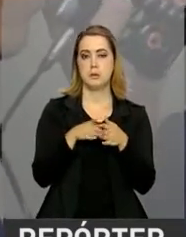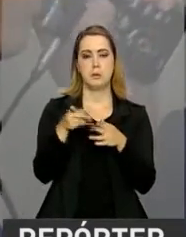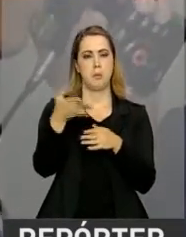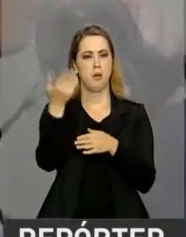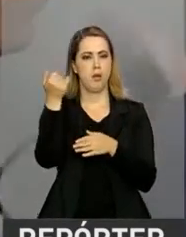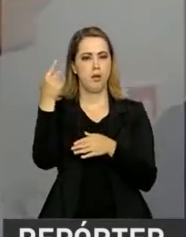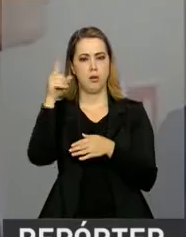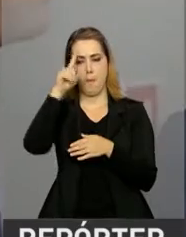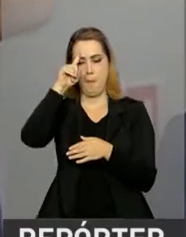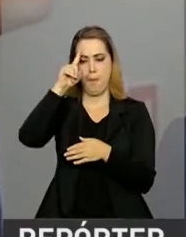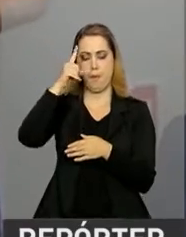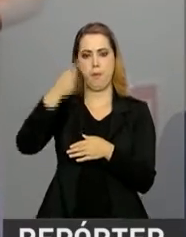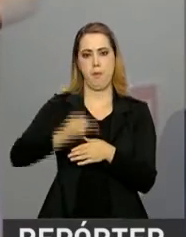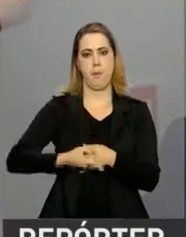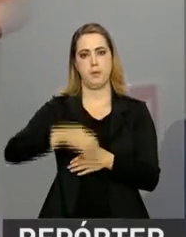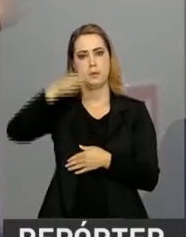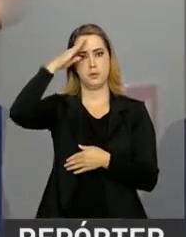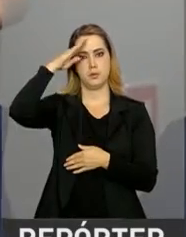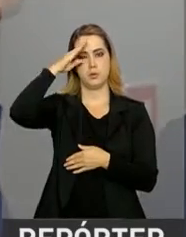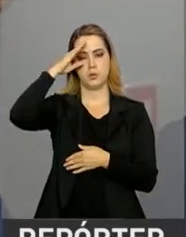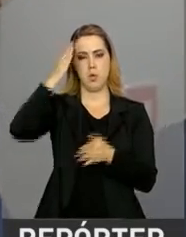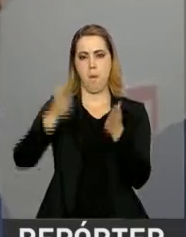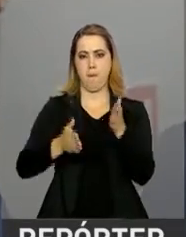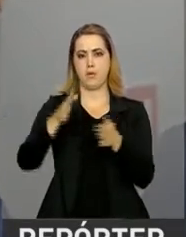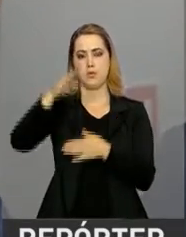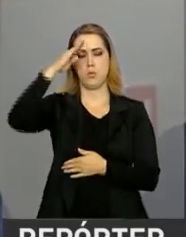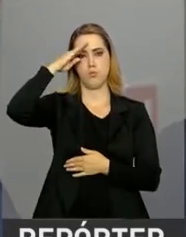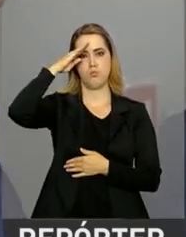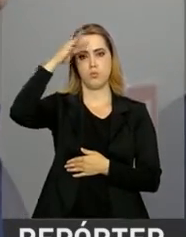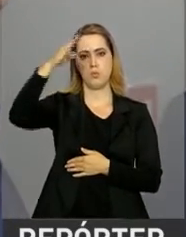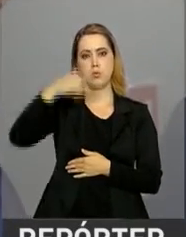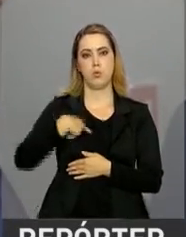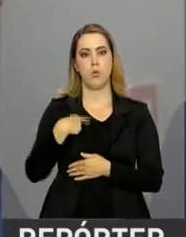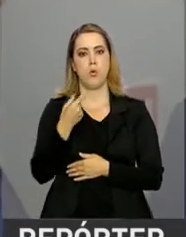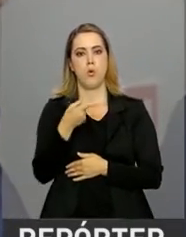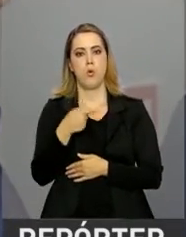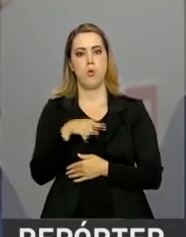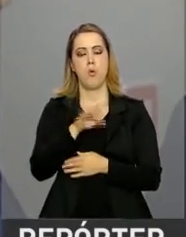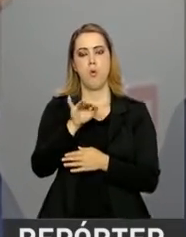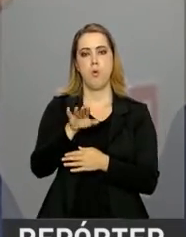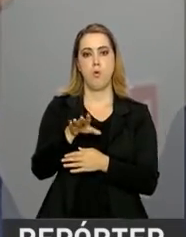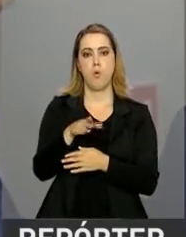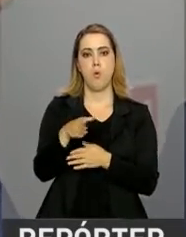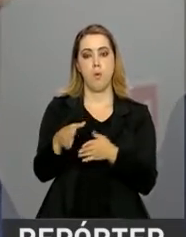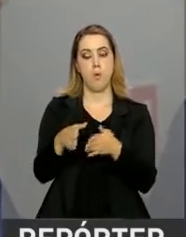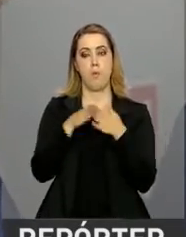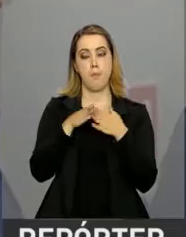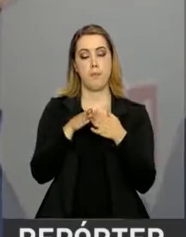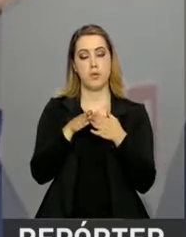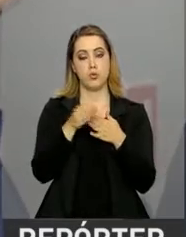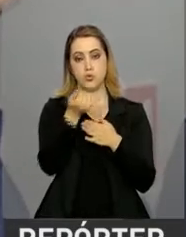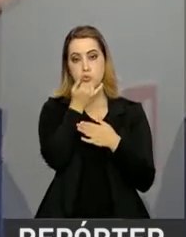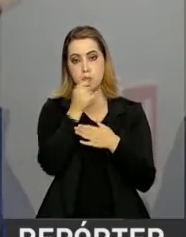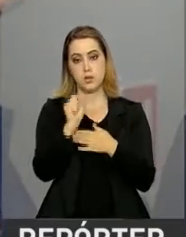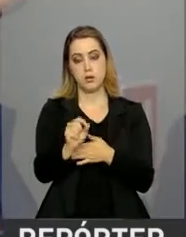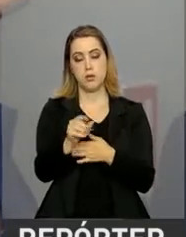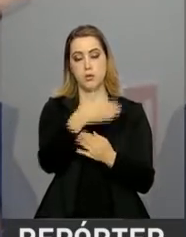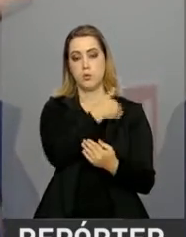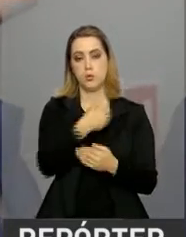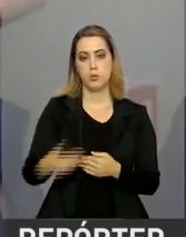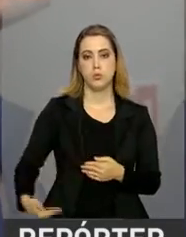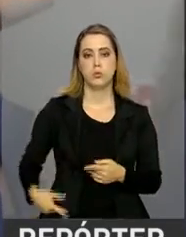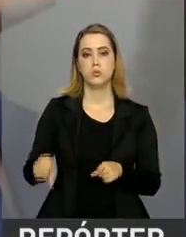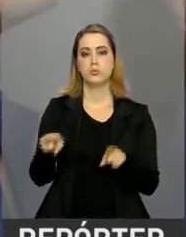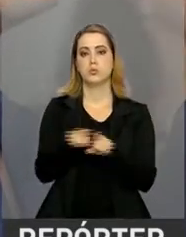ditadura, uma reparação do Estado pelo desrespeito aos seus direitos fundamentais. Eu me referi na reunião e volto a dizer